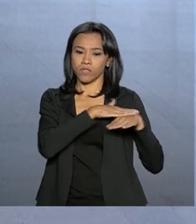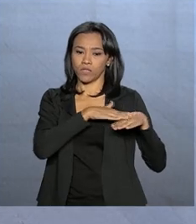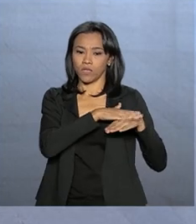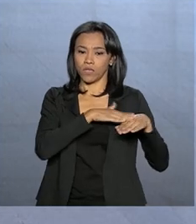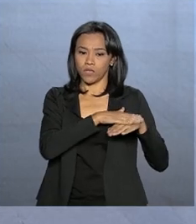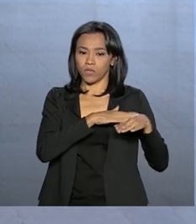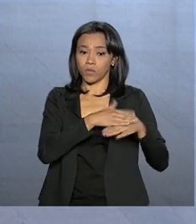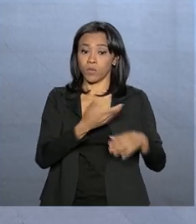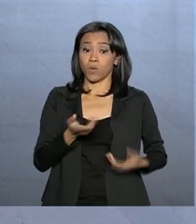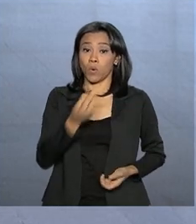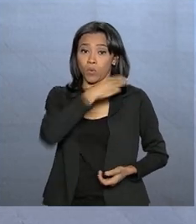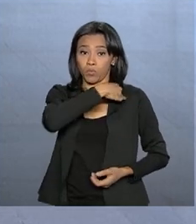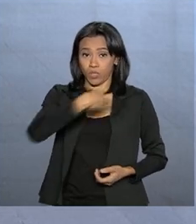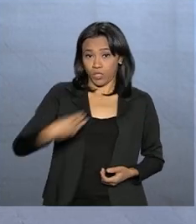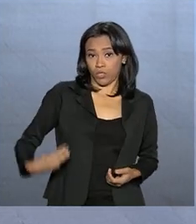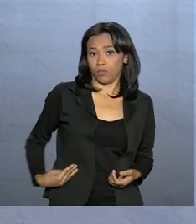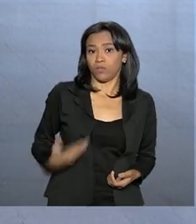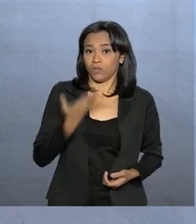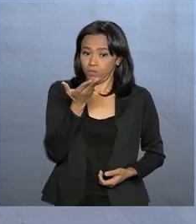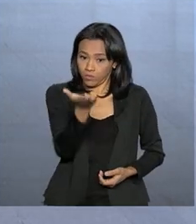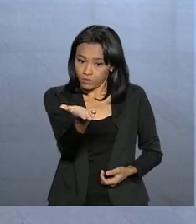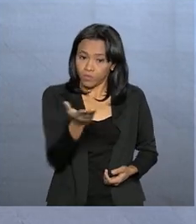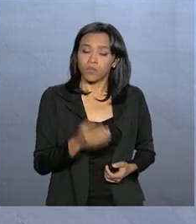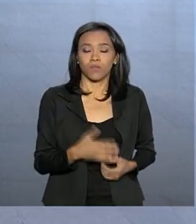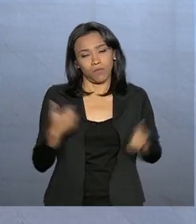Exteriores, Ernesto Araújo, que